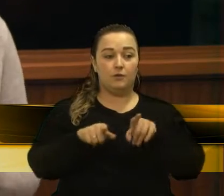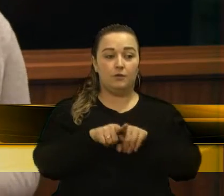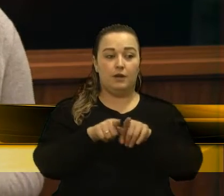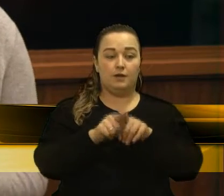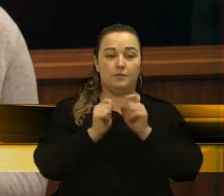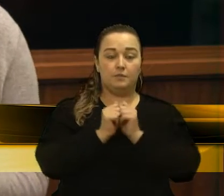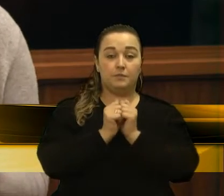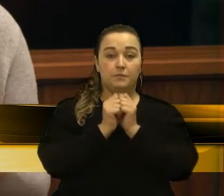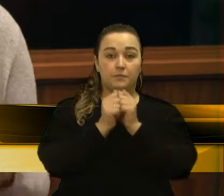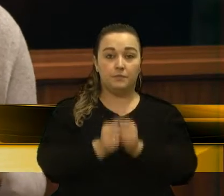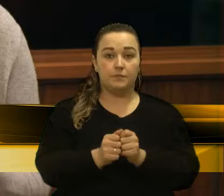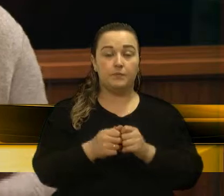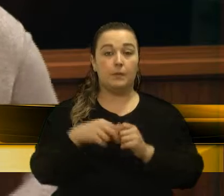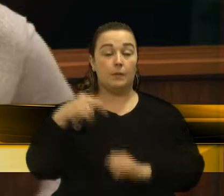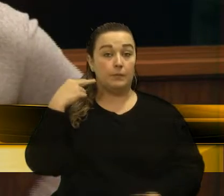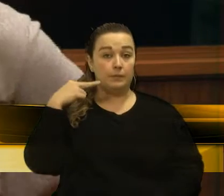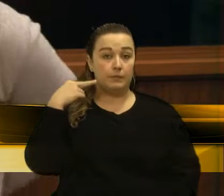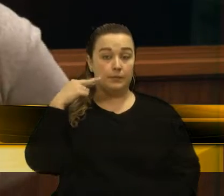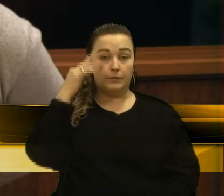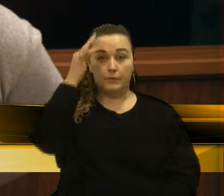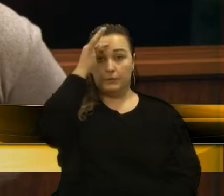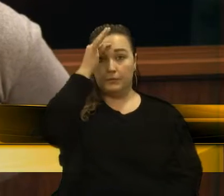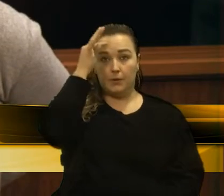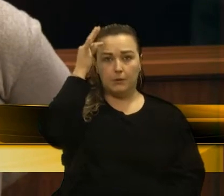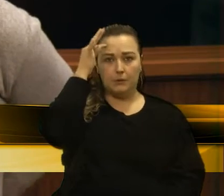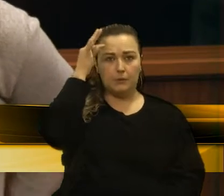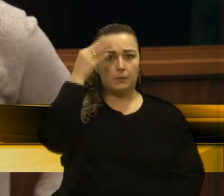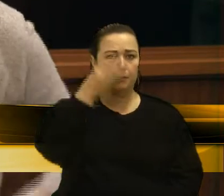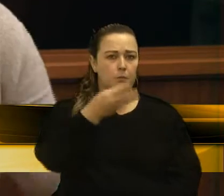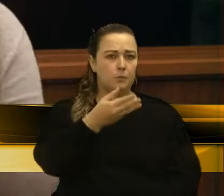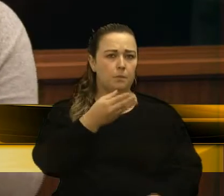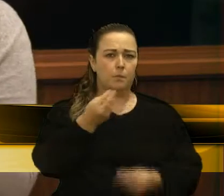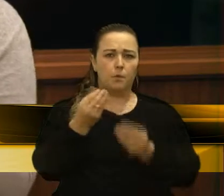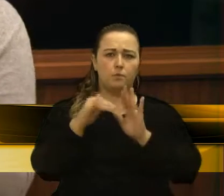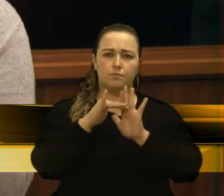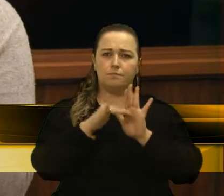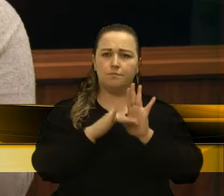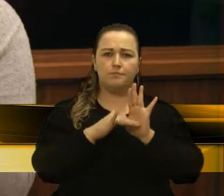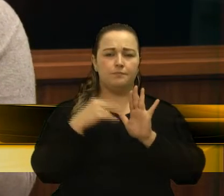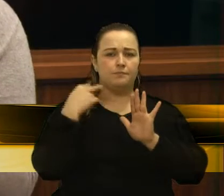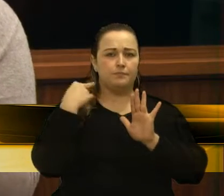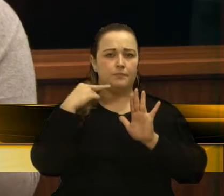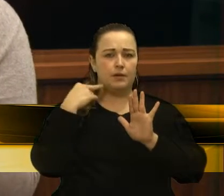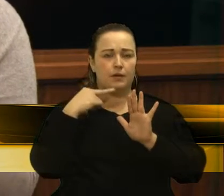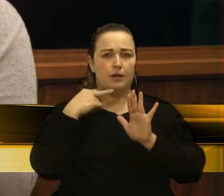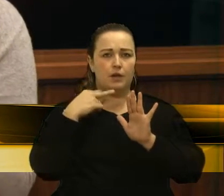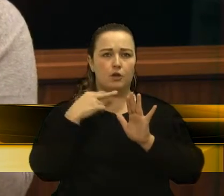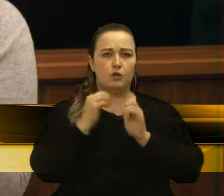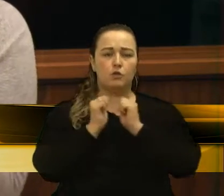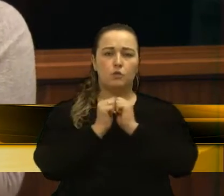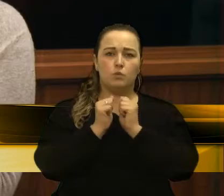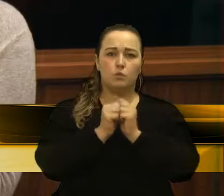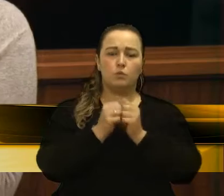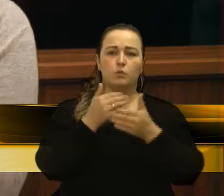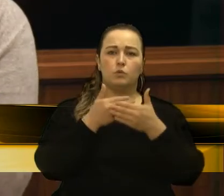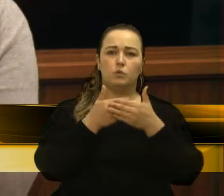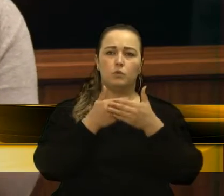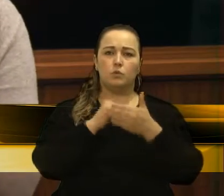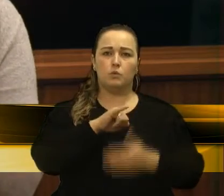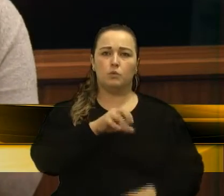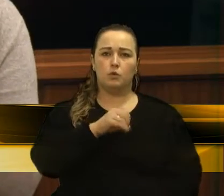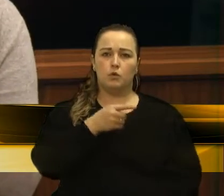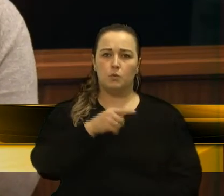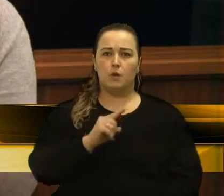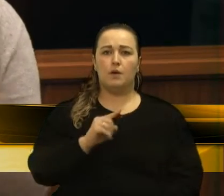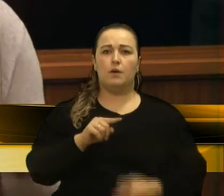Frisso, vereador Toigo, vereador Edson, vereadora Paula, assim como também com os assessores, Mosquen, João, a